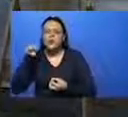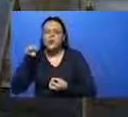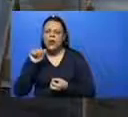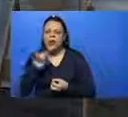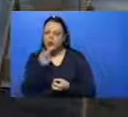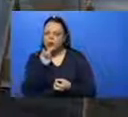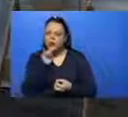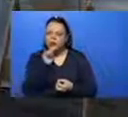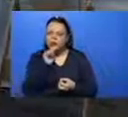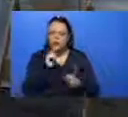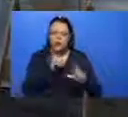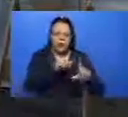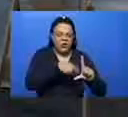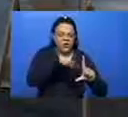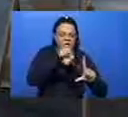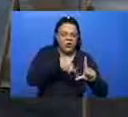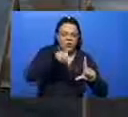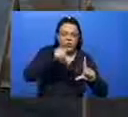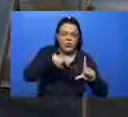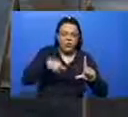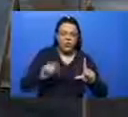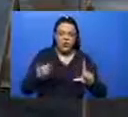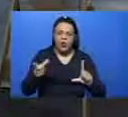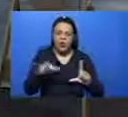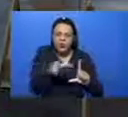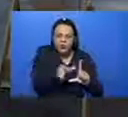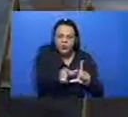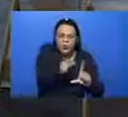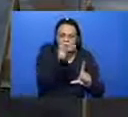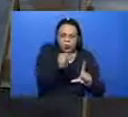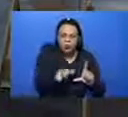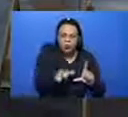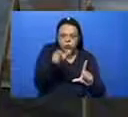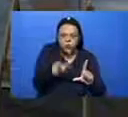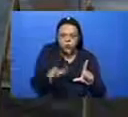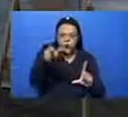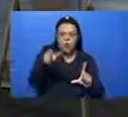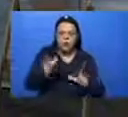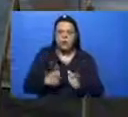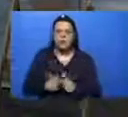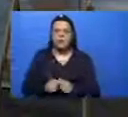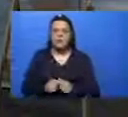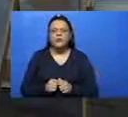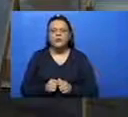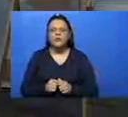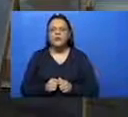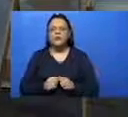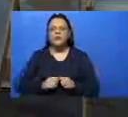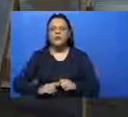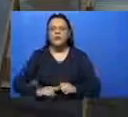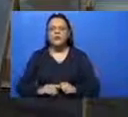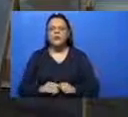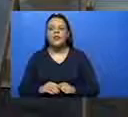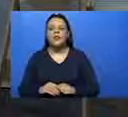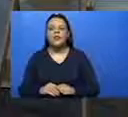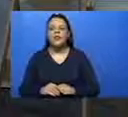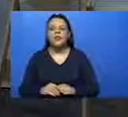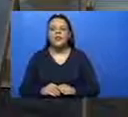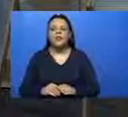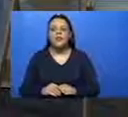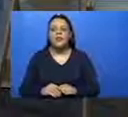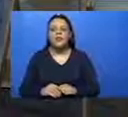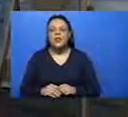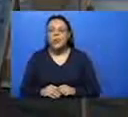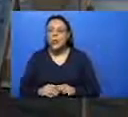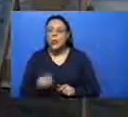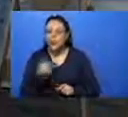gráfico de barras, um de setor, a escolha que você vai usar para o gráfico faz toda a